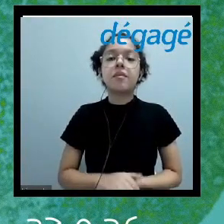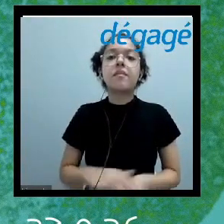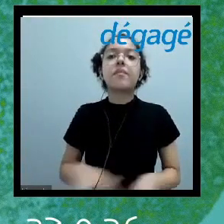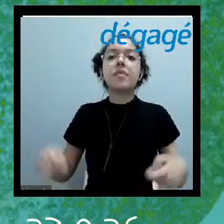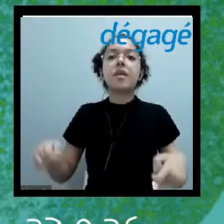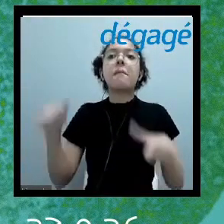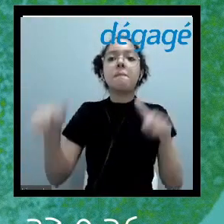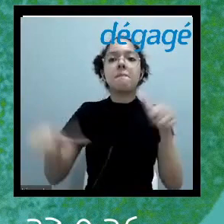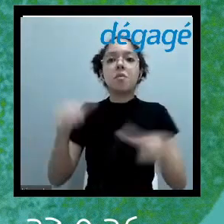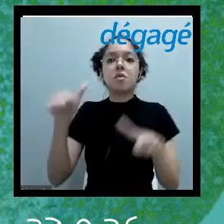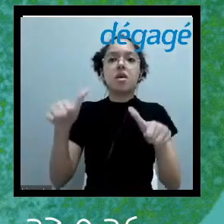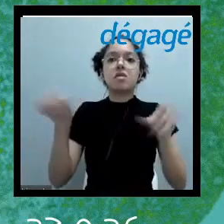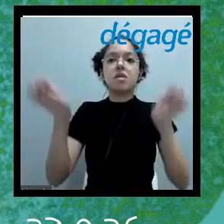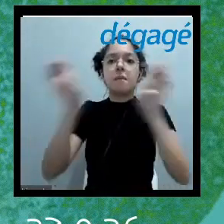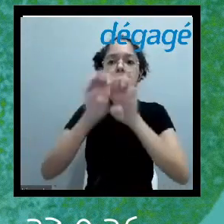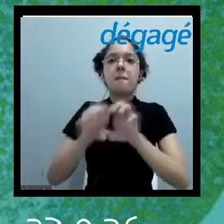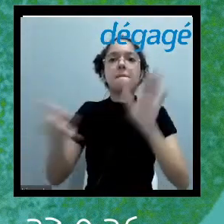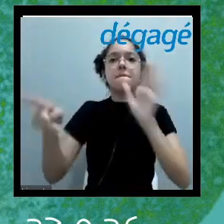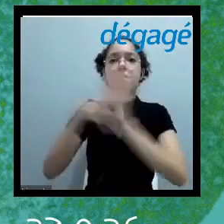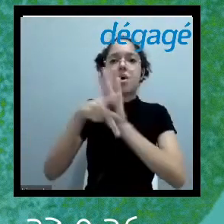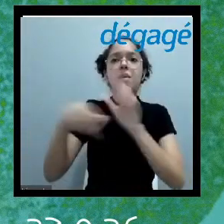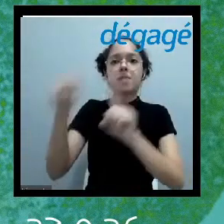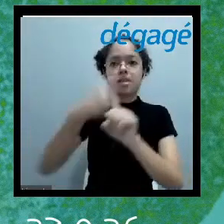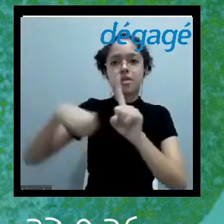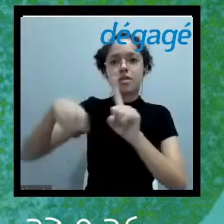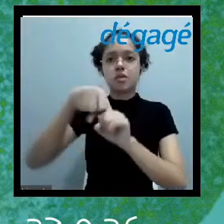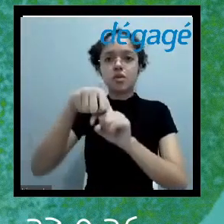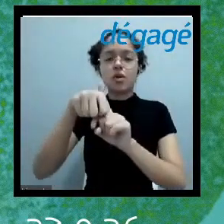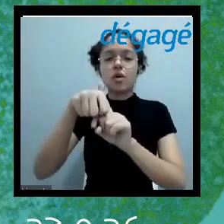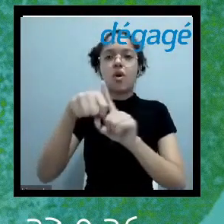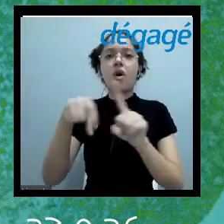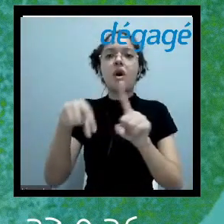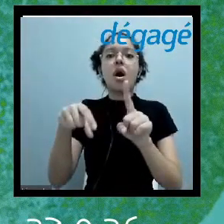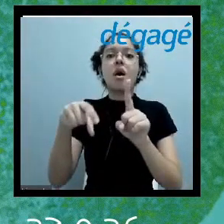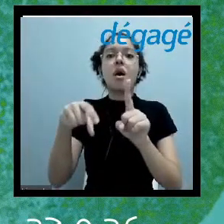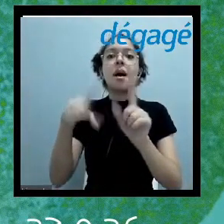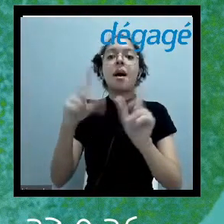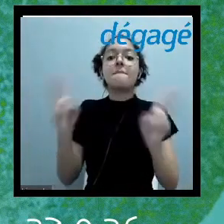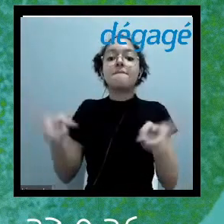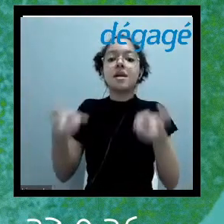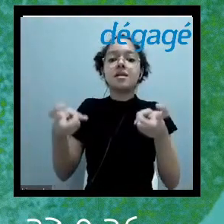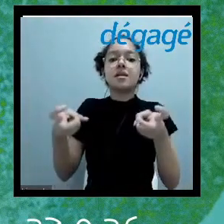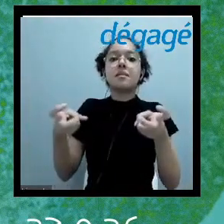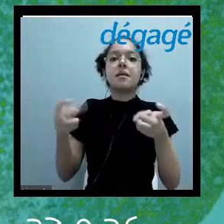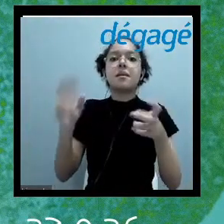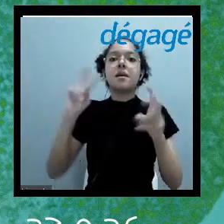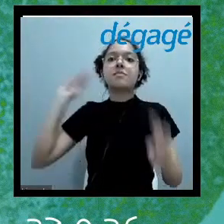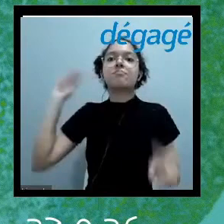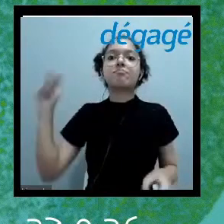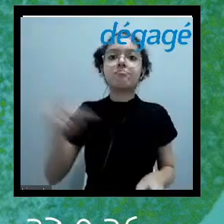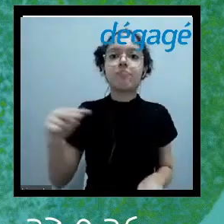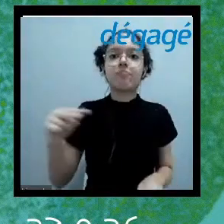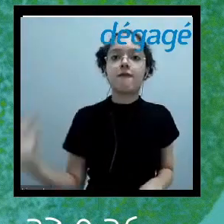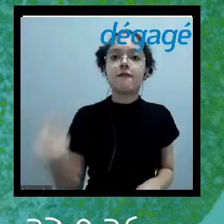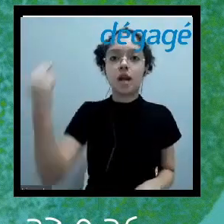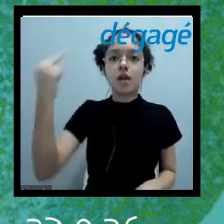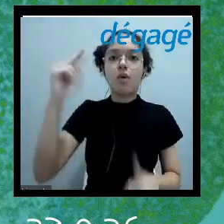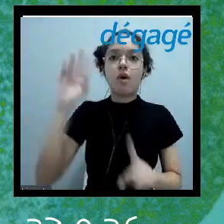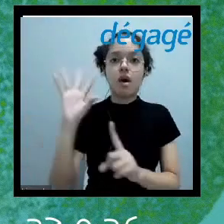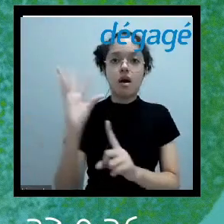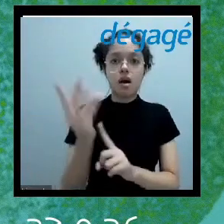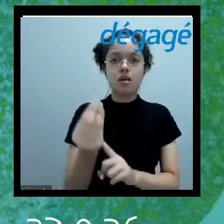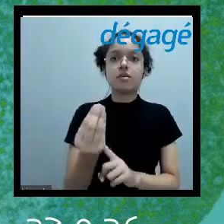você... veja a arte como algo que é digno de estar ali nas nossas LOAs,